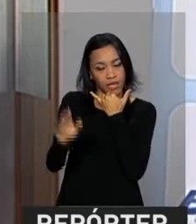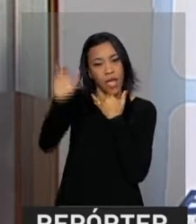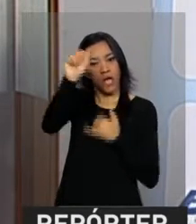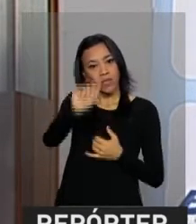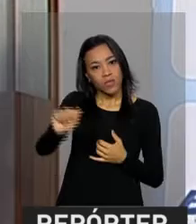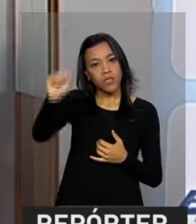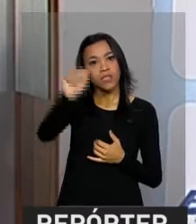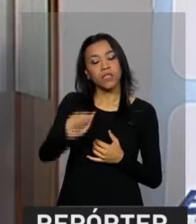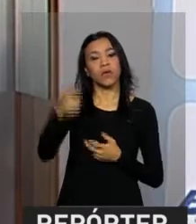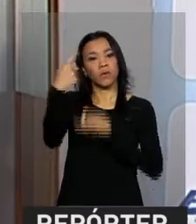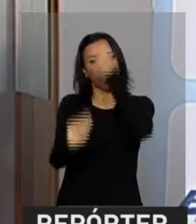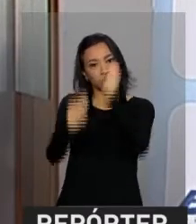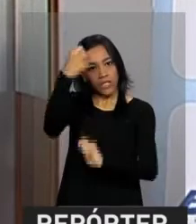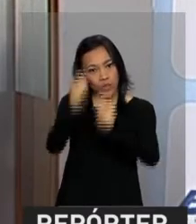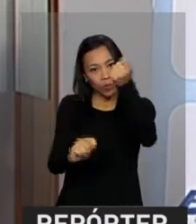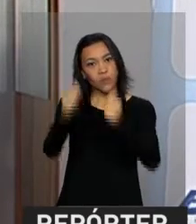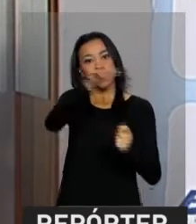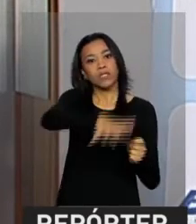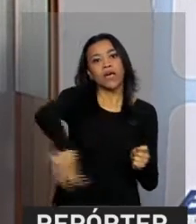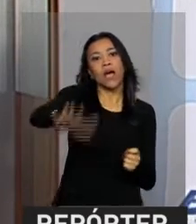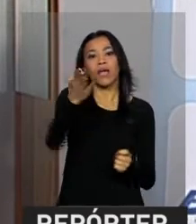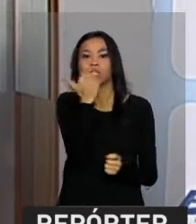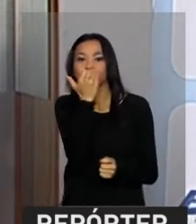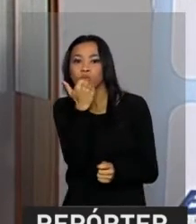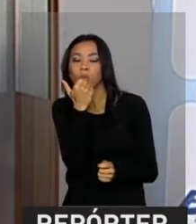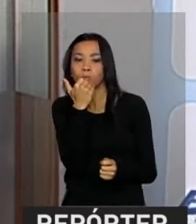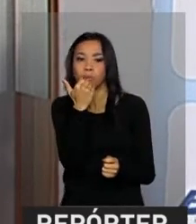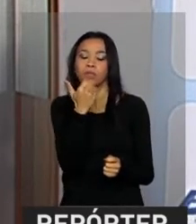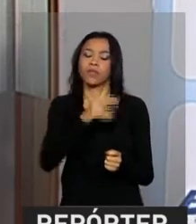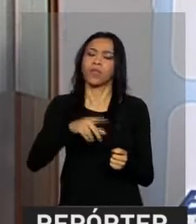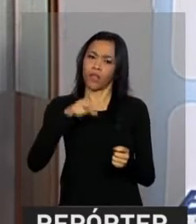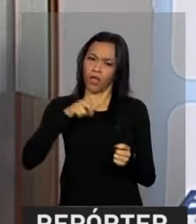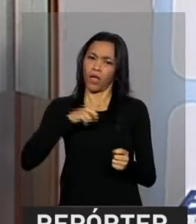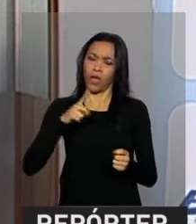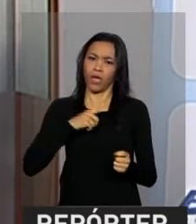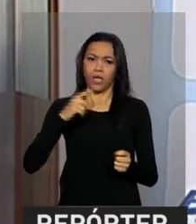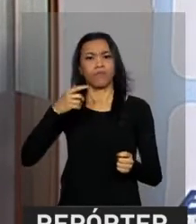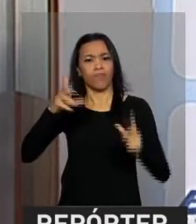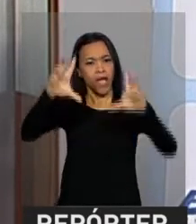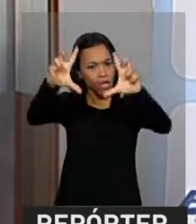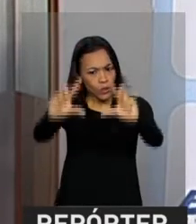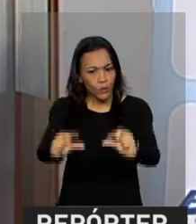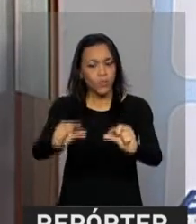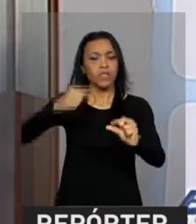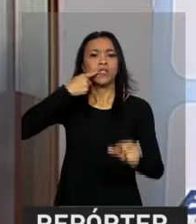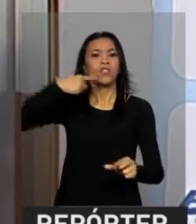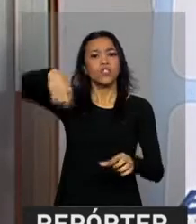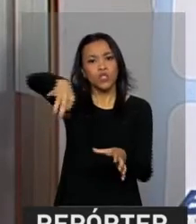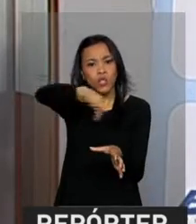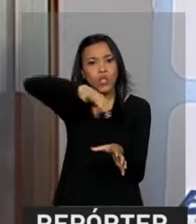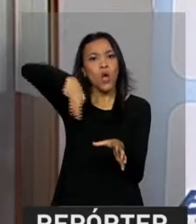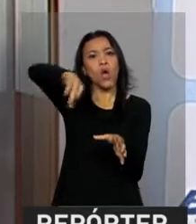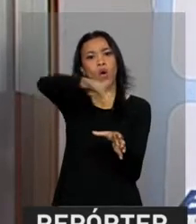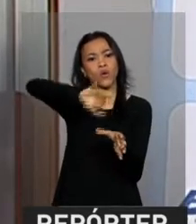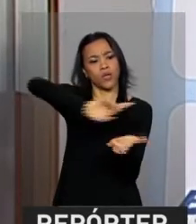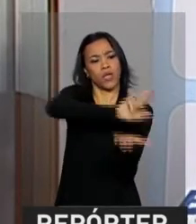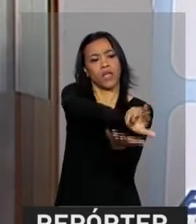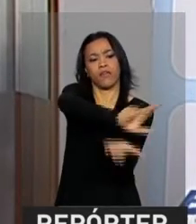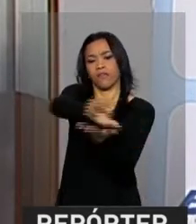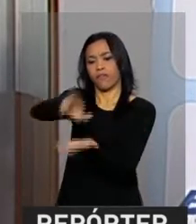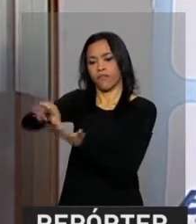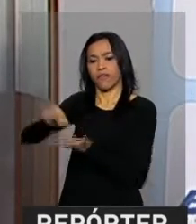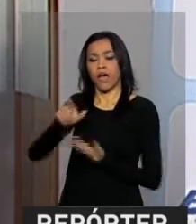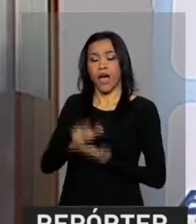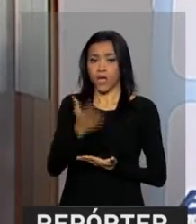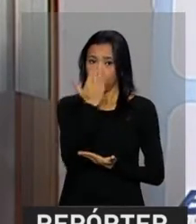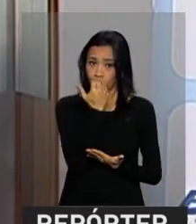Associação das Indústrias da Alimentação tem ajudado a reduzir os níveis de sódio em diversos tipos de alimentos